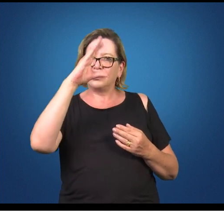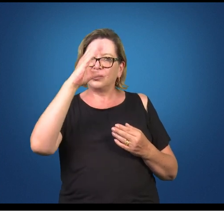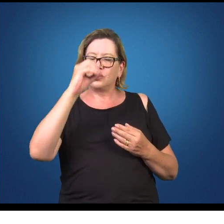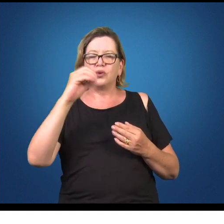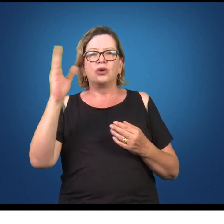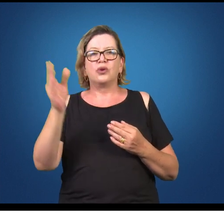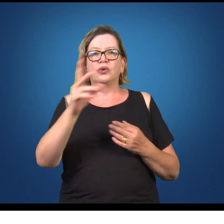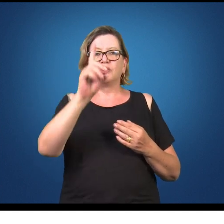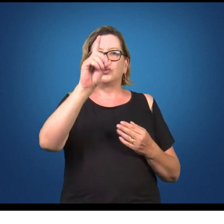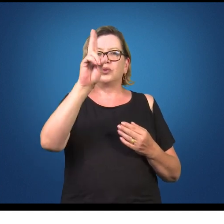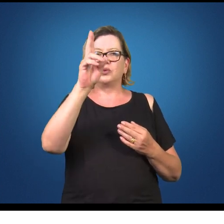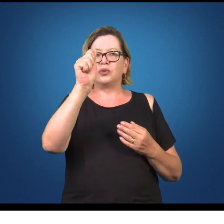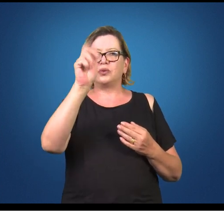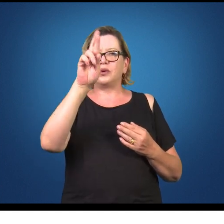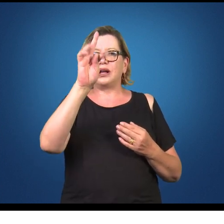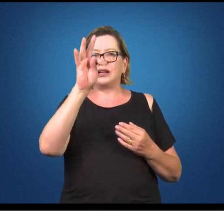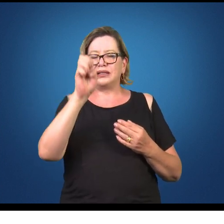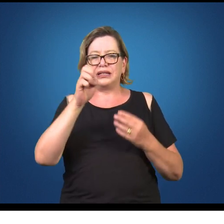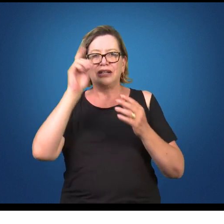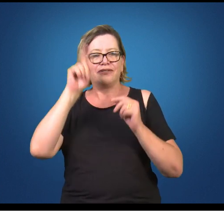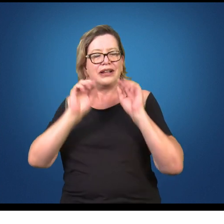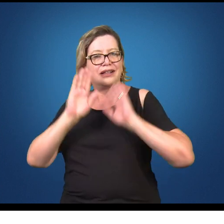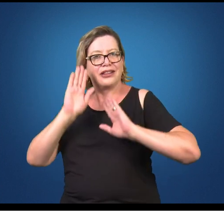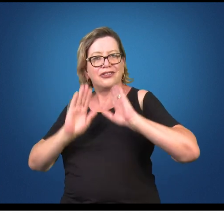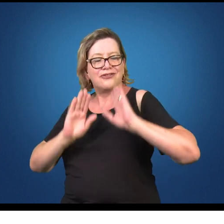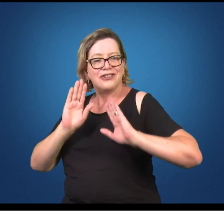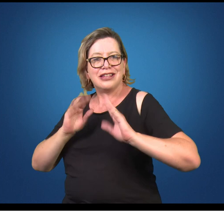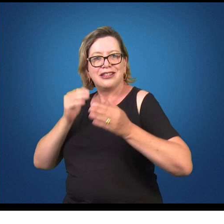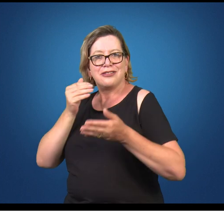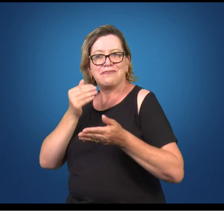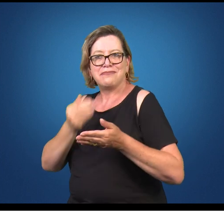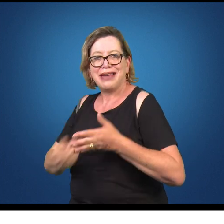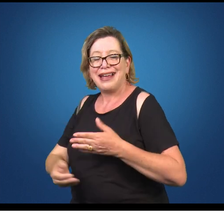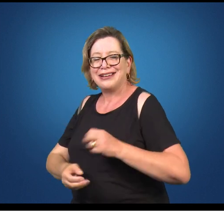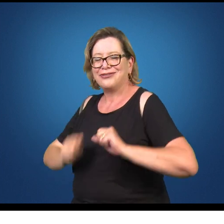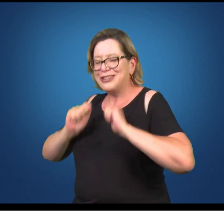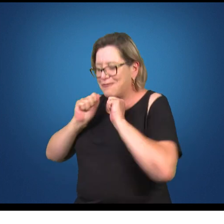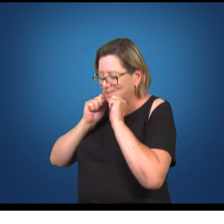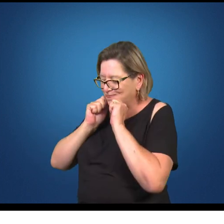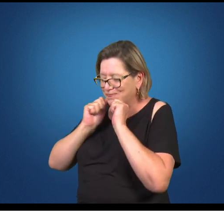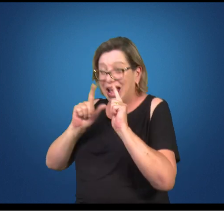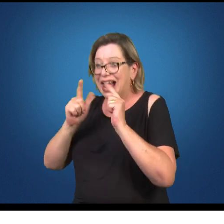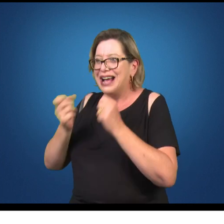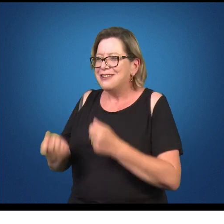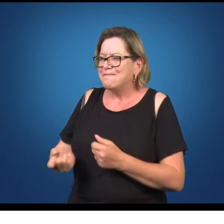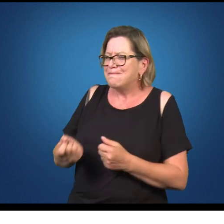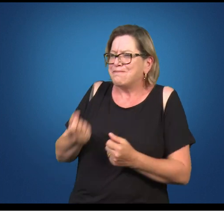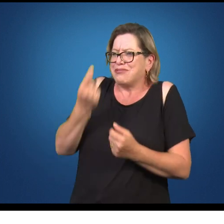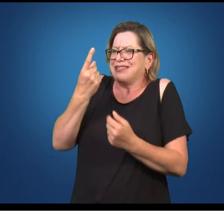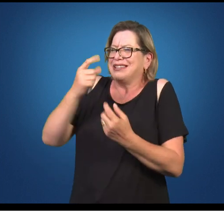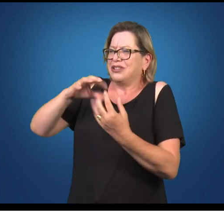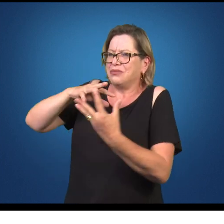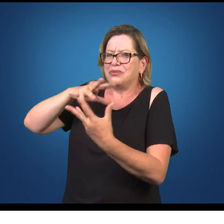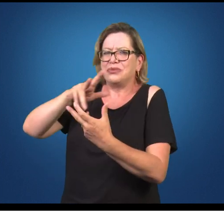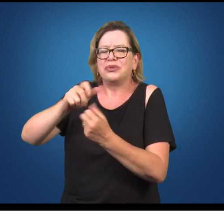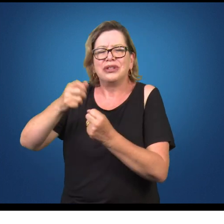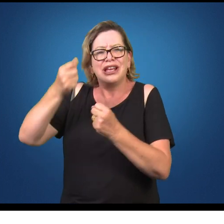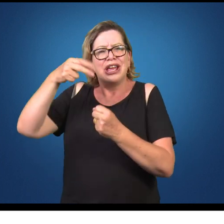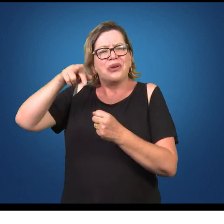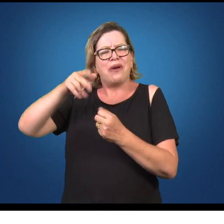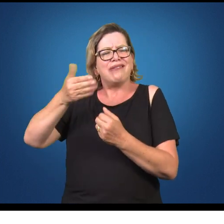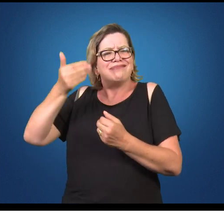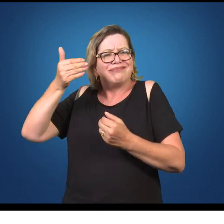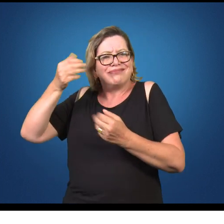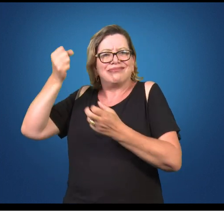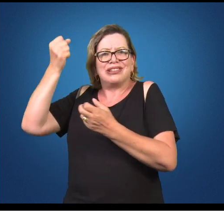dessa importância do maravilhar-se com o mundo, que é perdido, às vezes, com a escola e com a sociedade. Uhum. Então, o que eu falei do bebê, né?